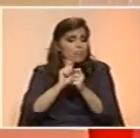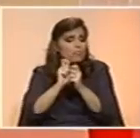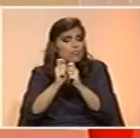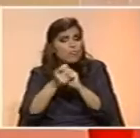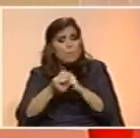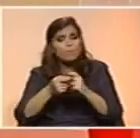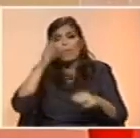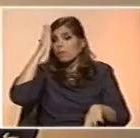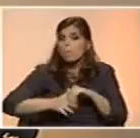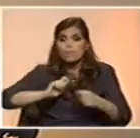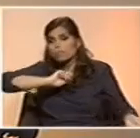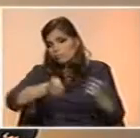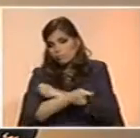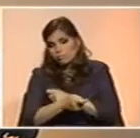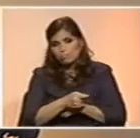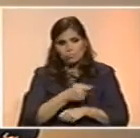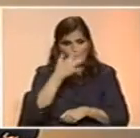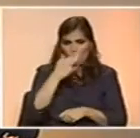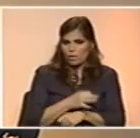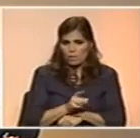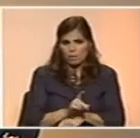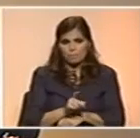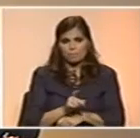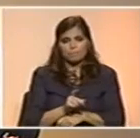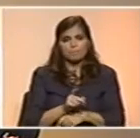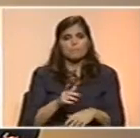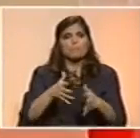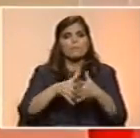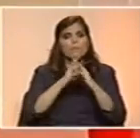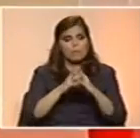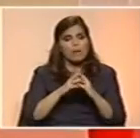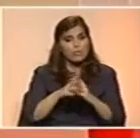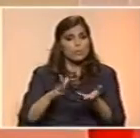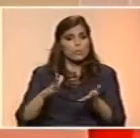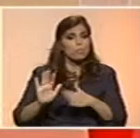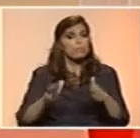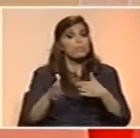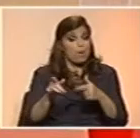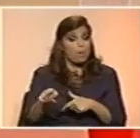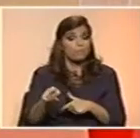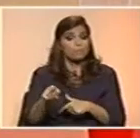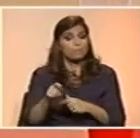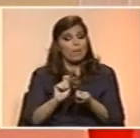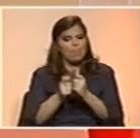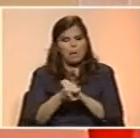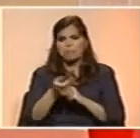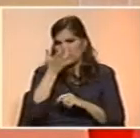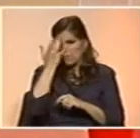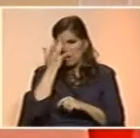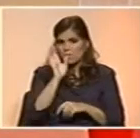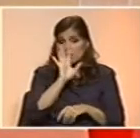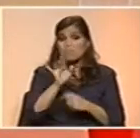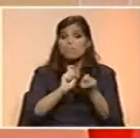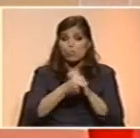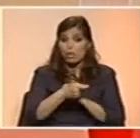substancialmente os seus comportamentos em tempos reduzidos. E, portanto, a própria estrutura produtiva ir-se a adaptar com alguma facilidade a qualquer tipo de